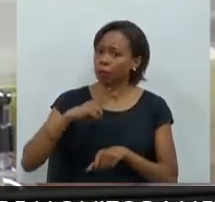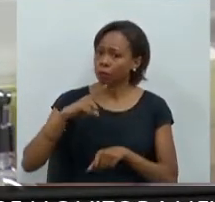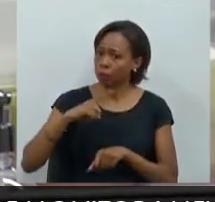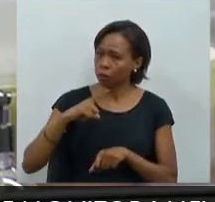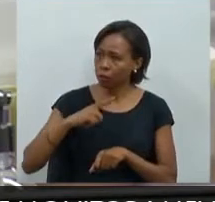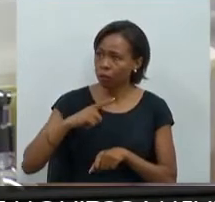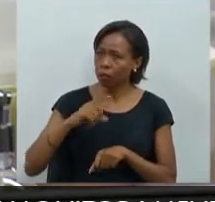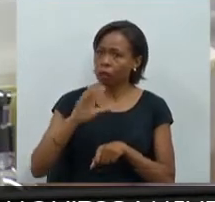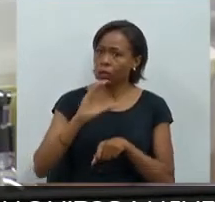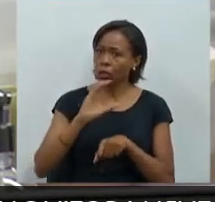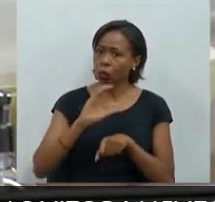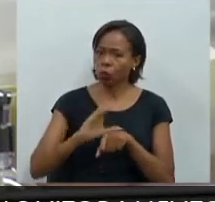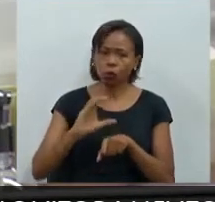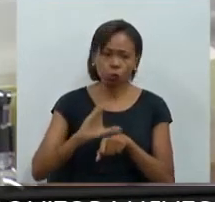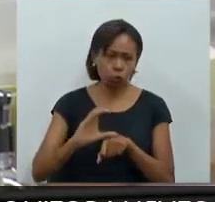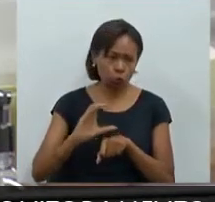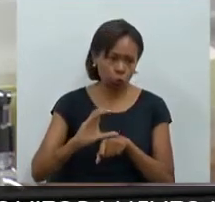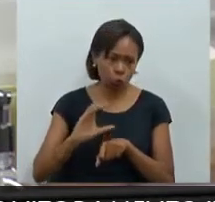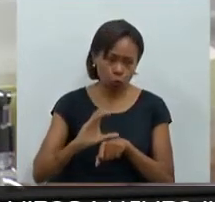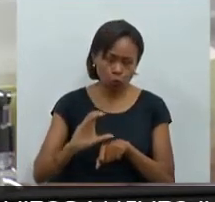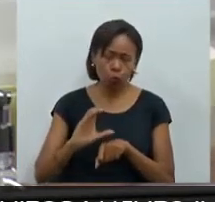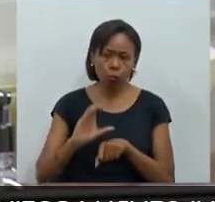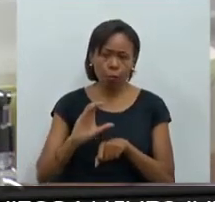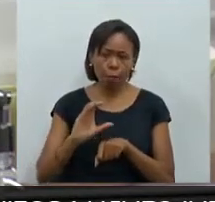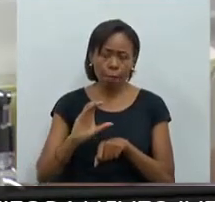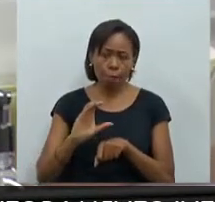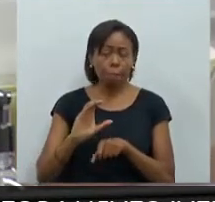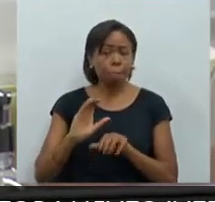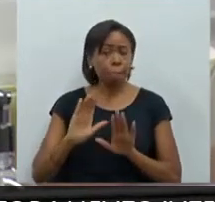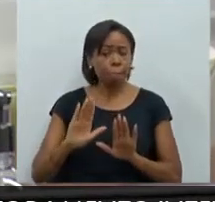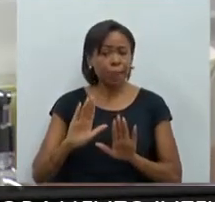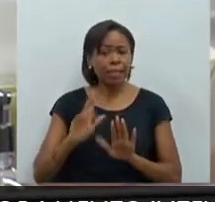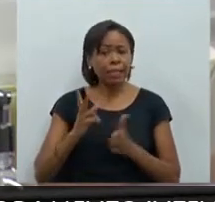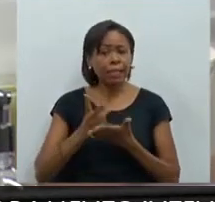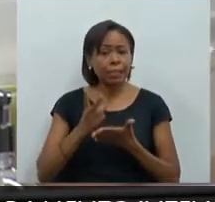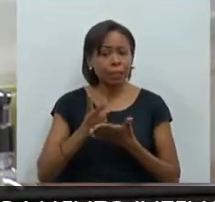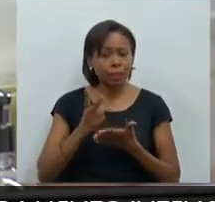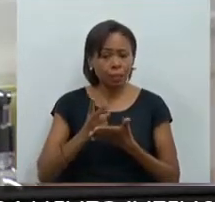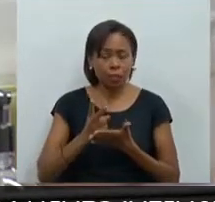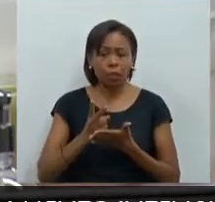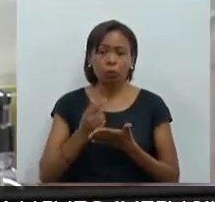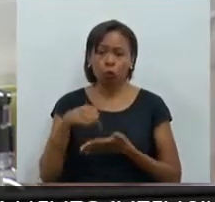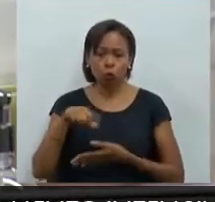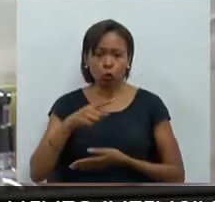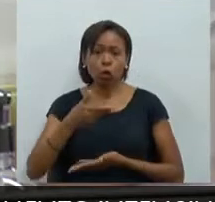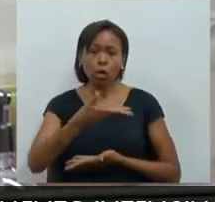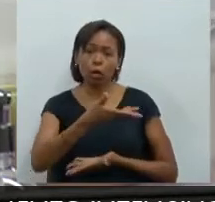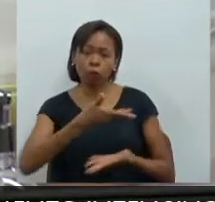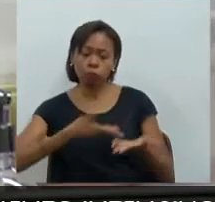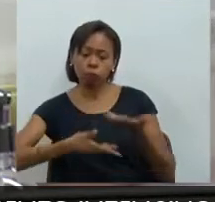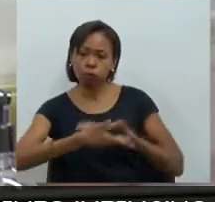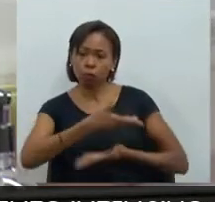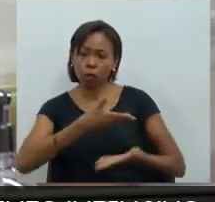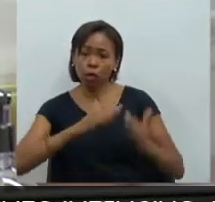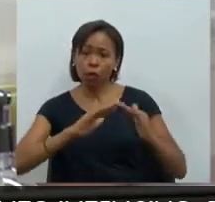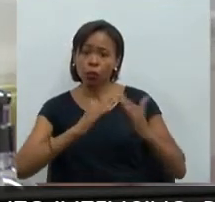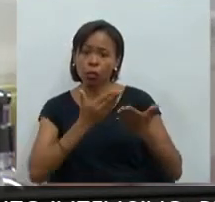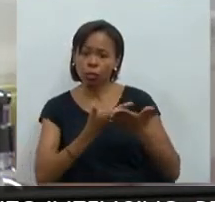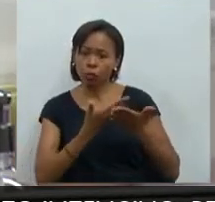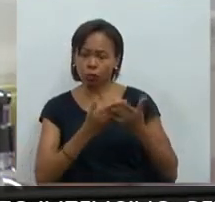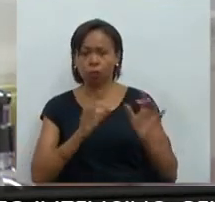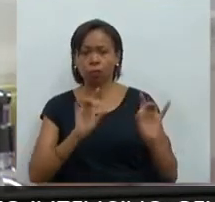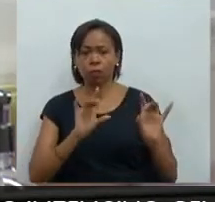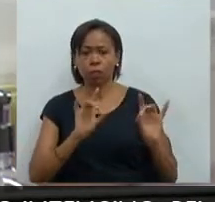FIC. Então, assim, em todo momento a gente vem tendo um diálogo com as escolas especiais, para que elas possam sinalizar